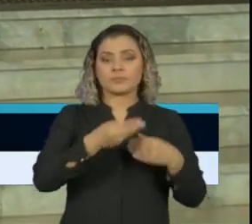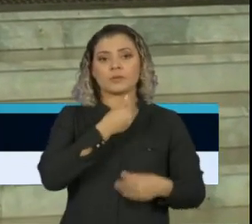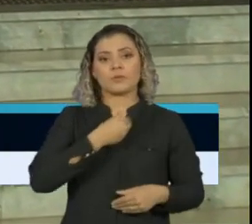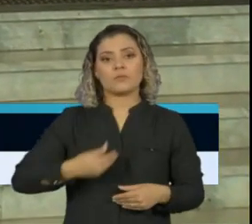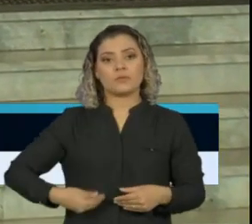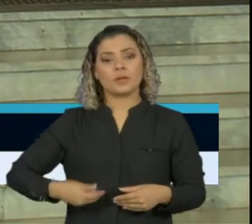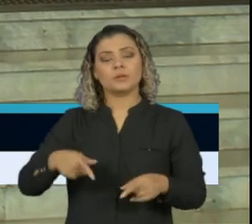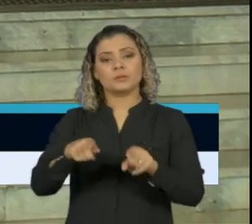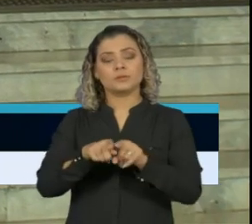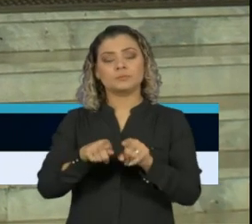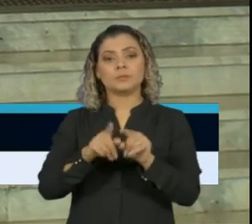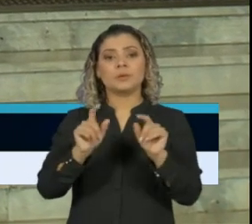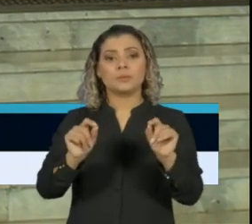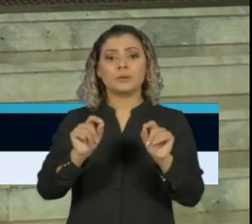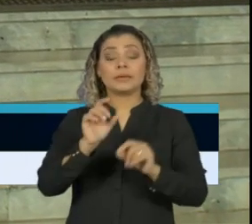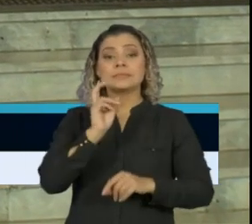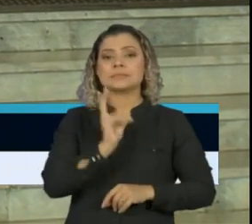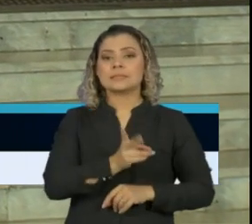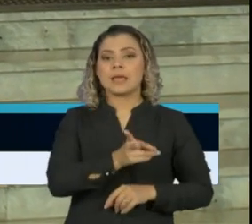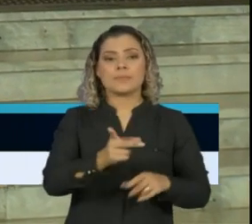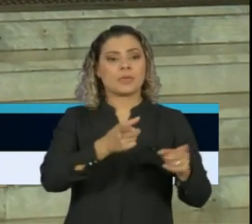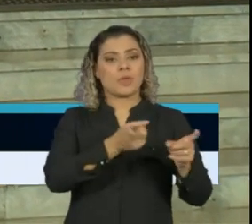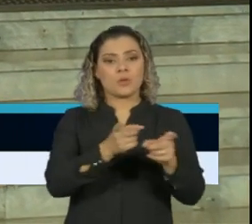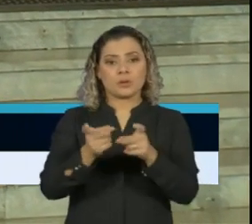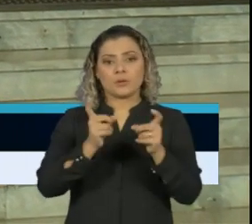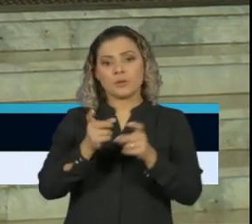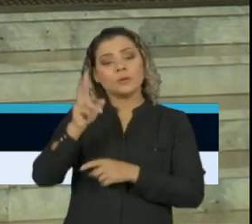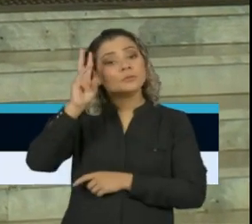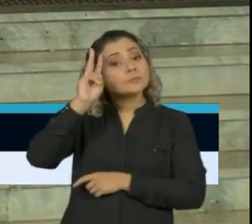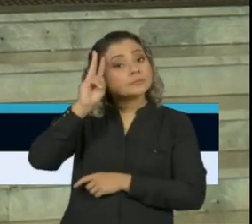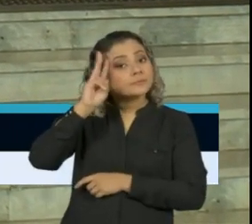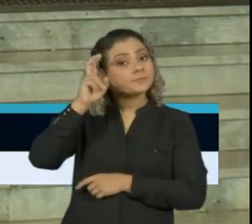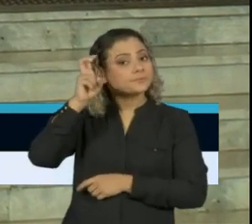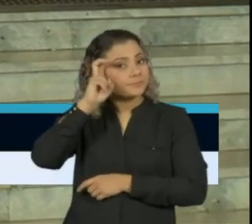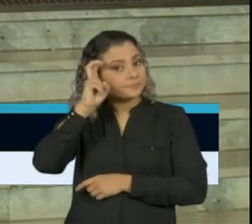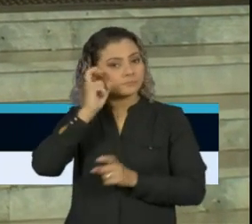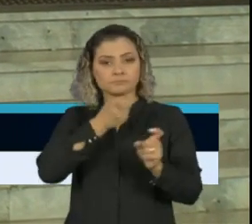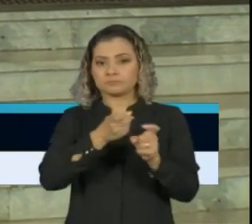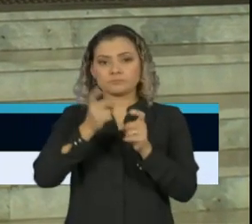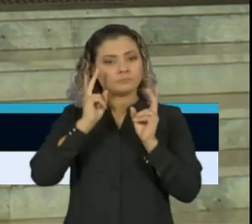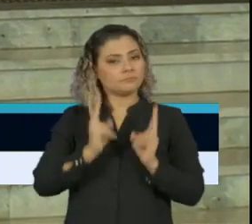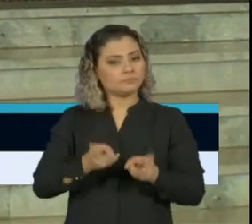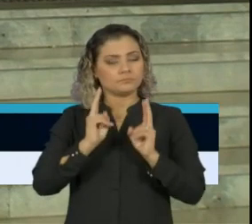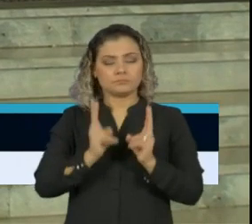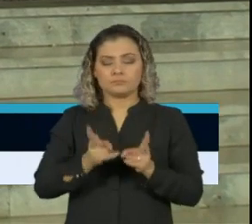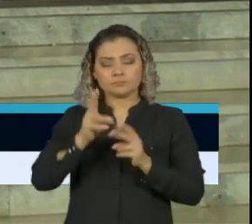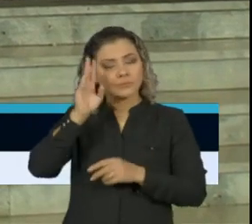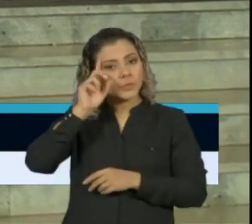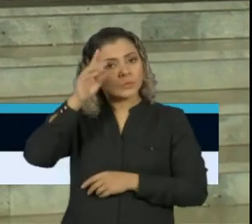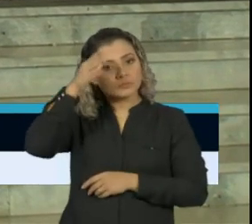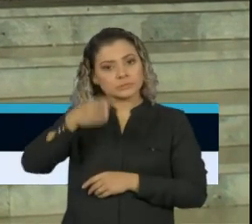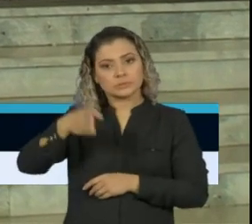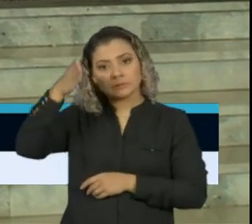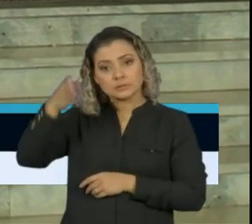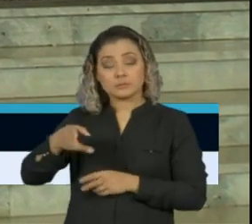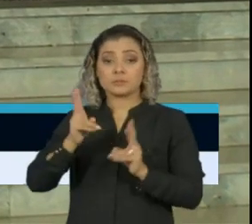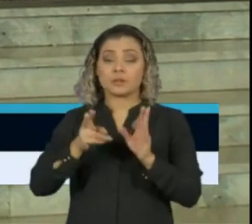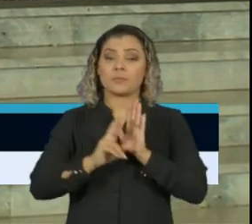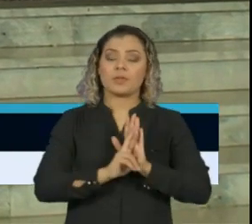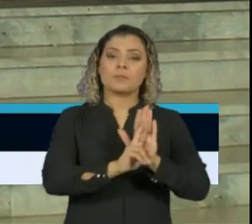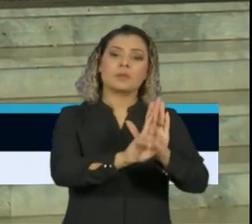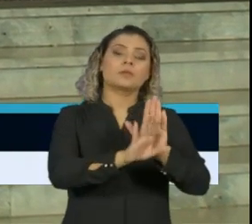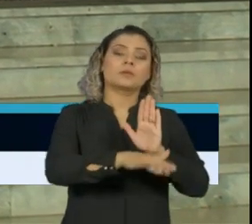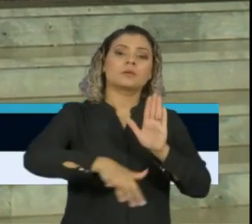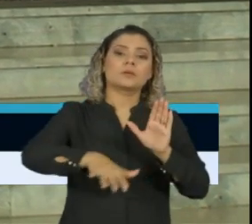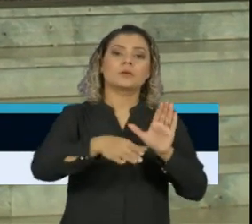governador, em cada reunião presencial, terça e quinta-feira, nós teremos a presença de representantes